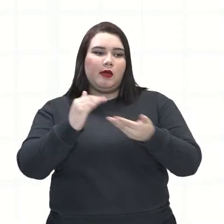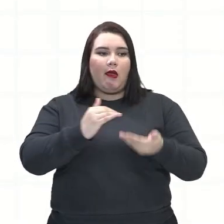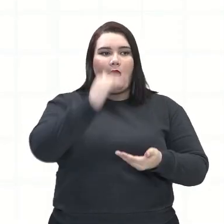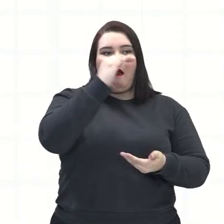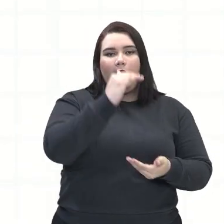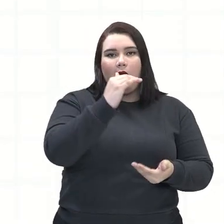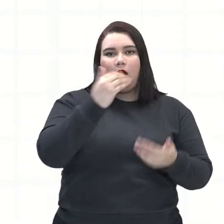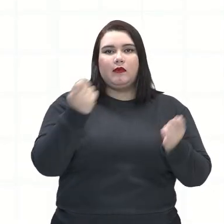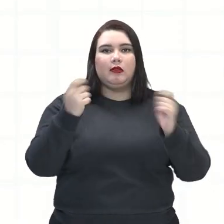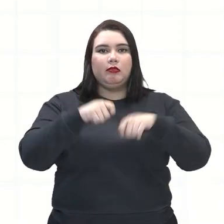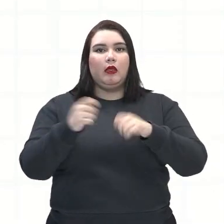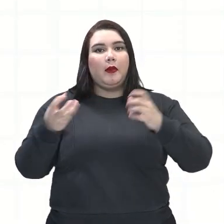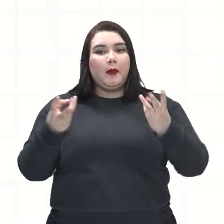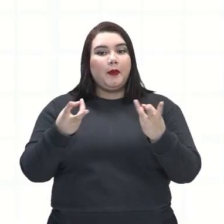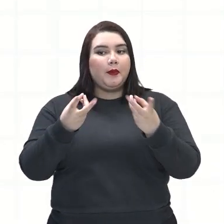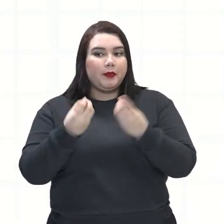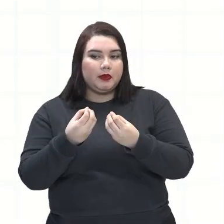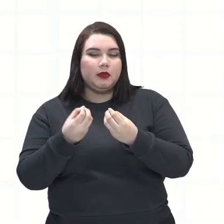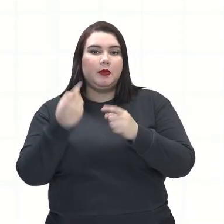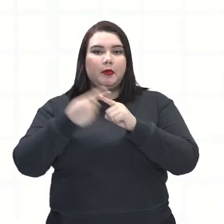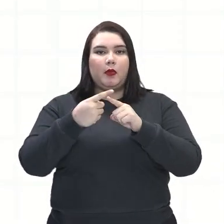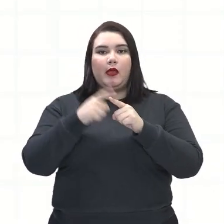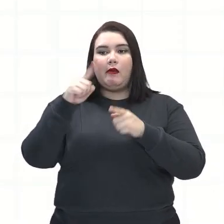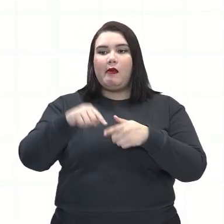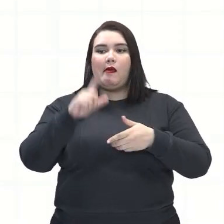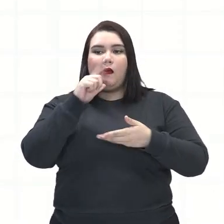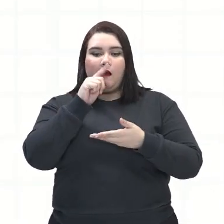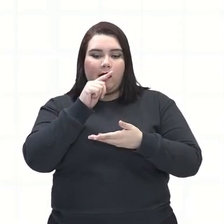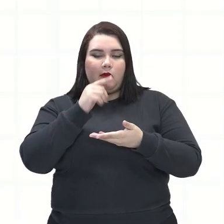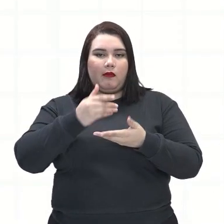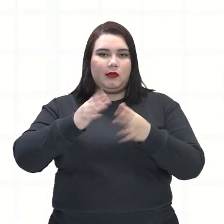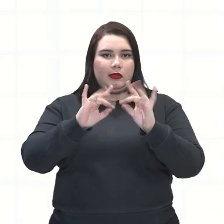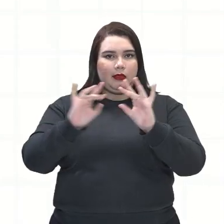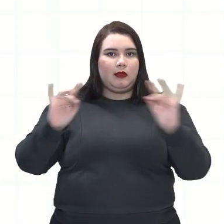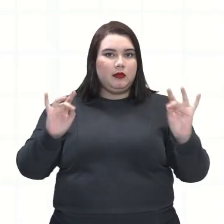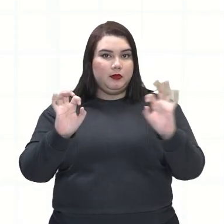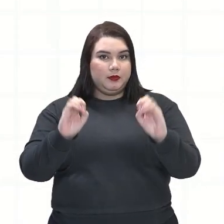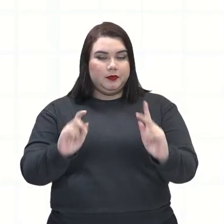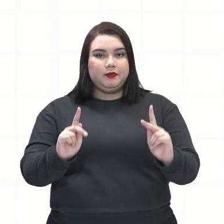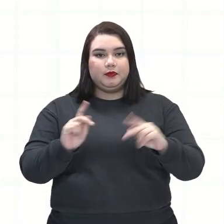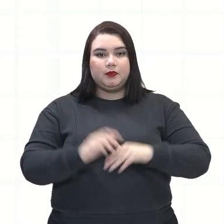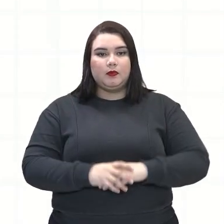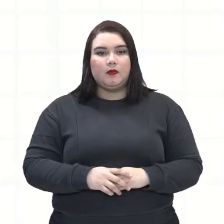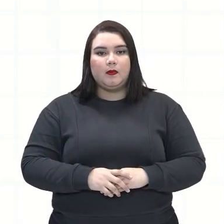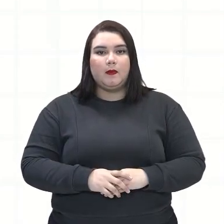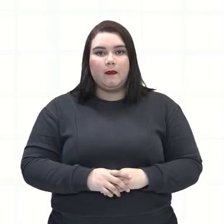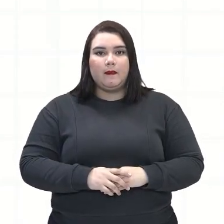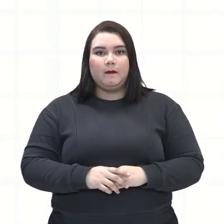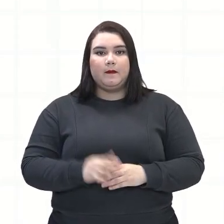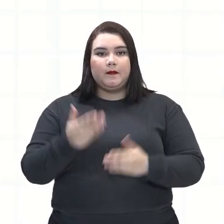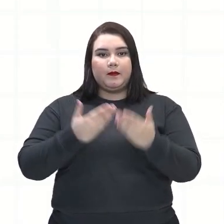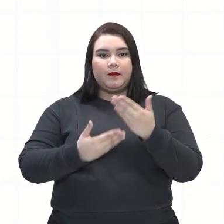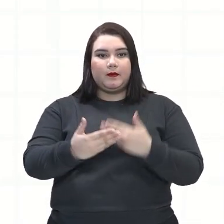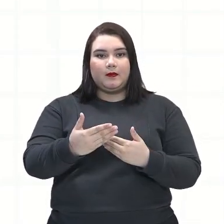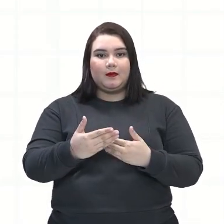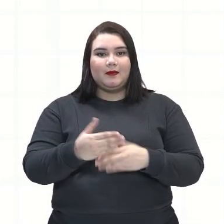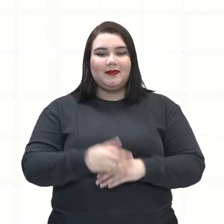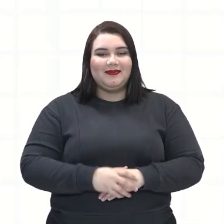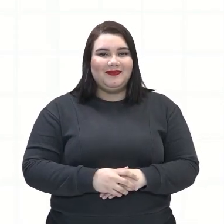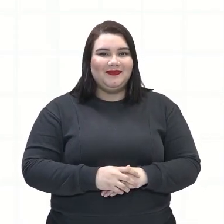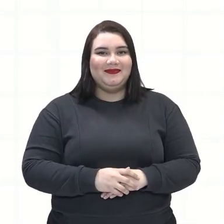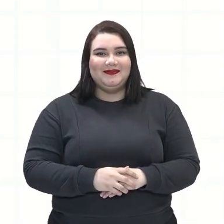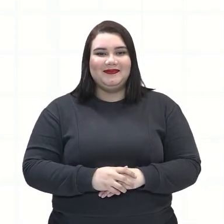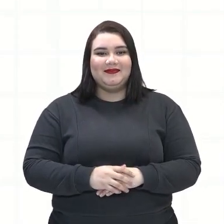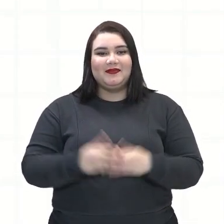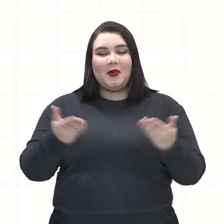algo que você possa contabilizar, já que ele é líquido, right? Então, continuando, vamos ver mais outro